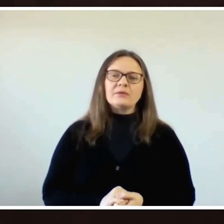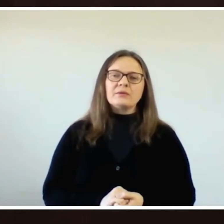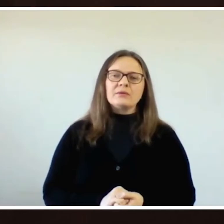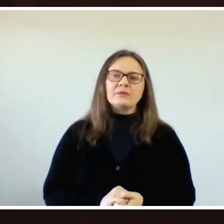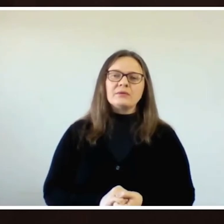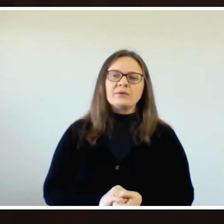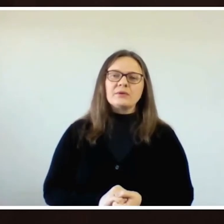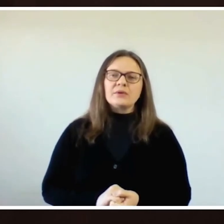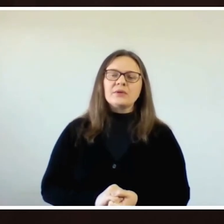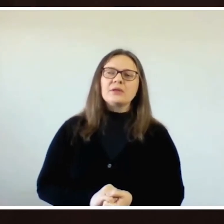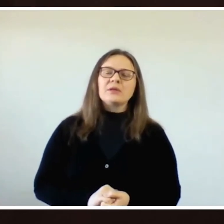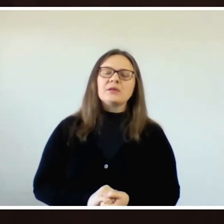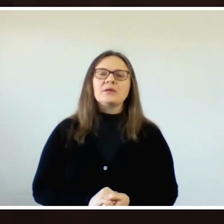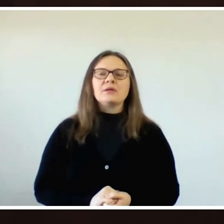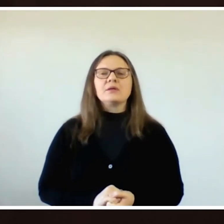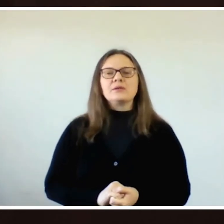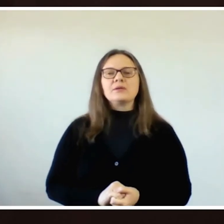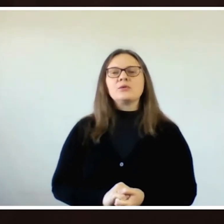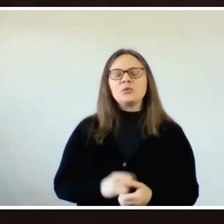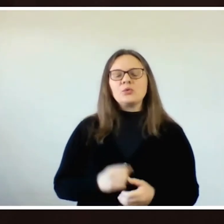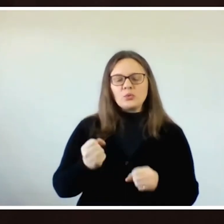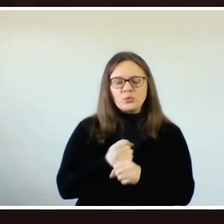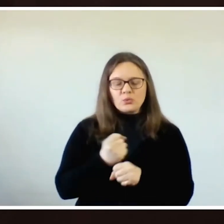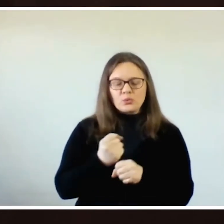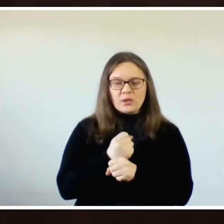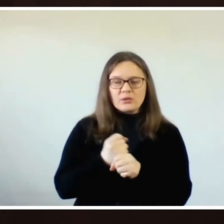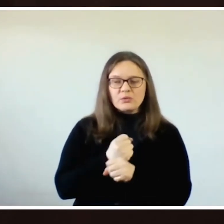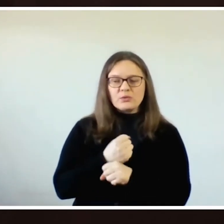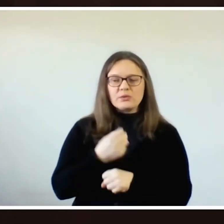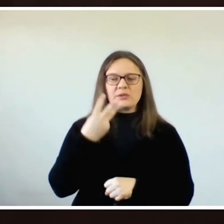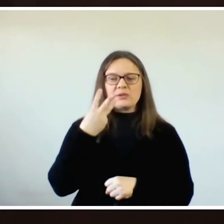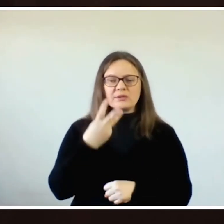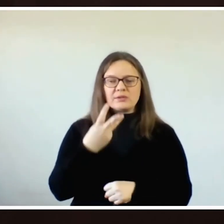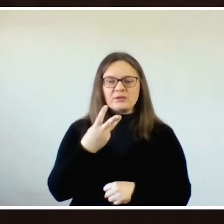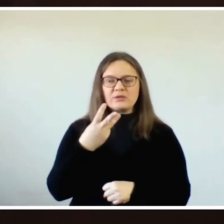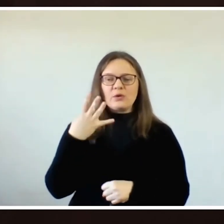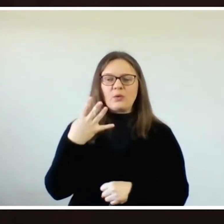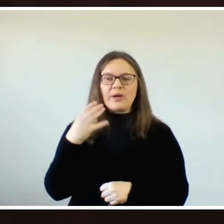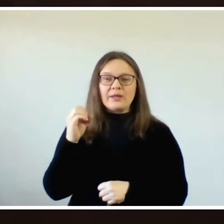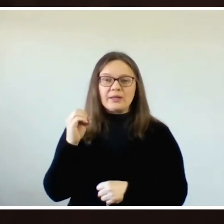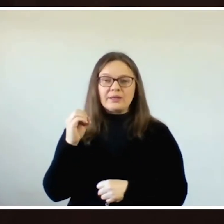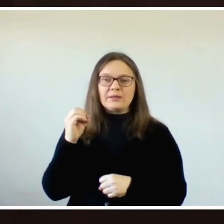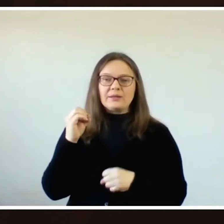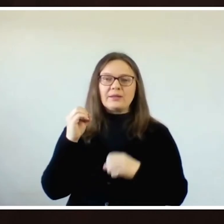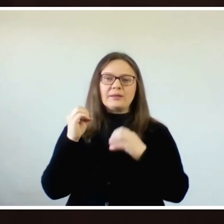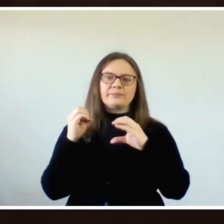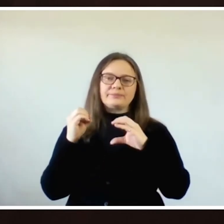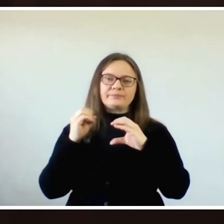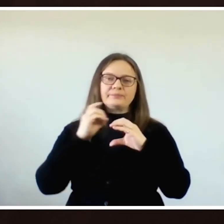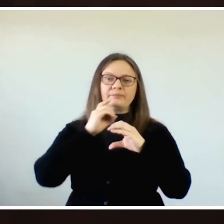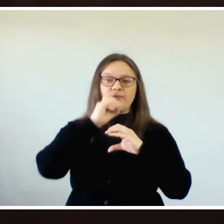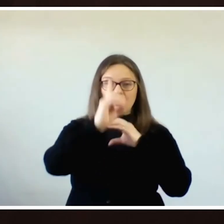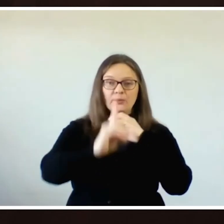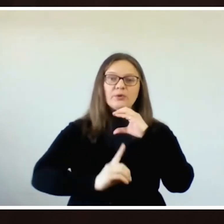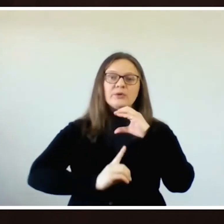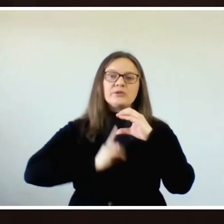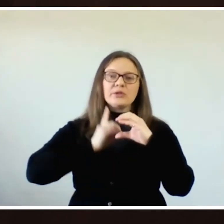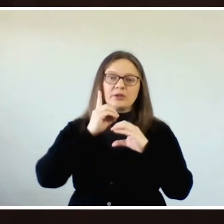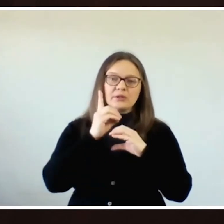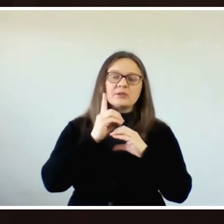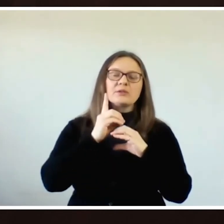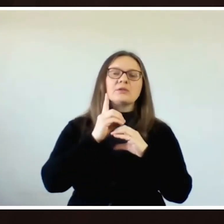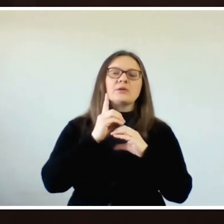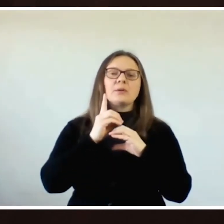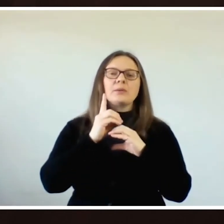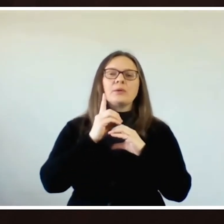Alexandria, mas no ano 340 depois de Cristo, ele foi morto, o Constantino